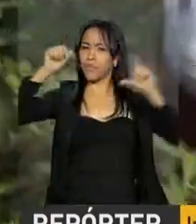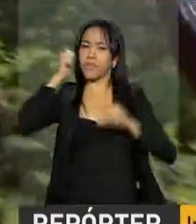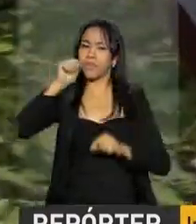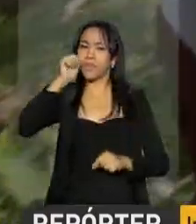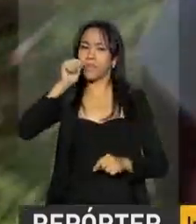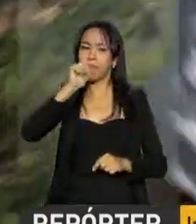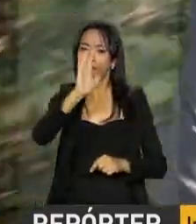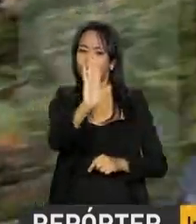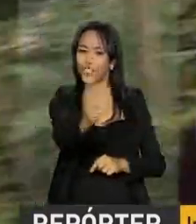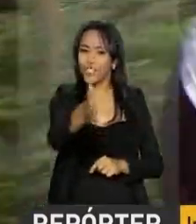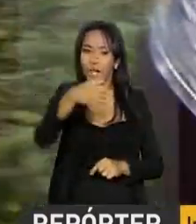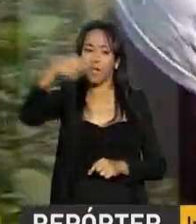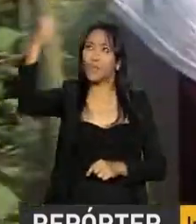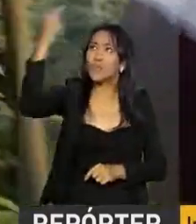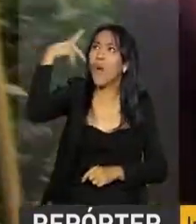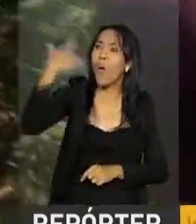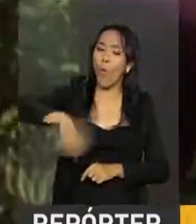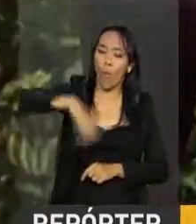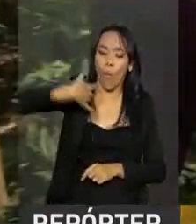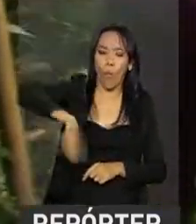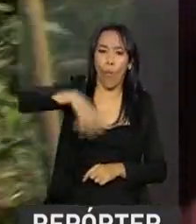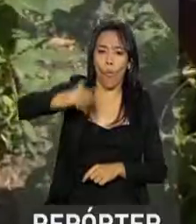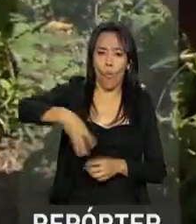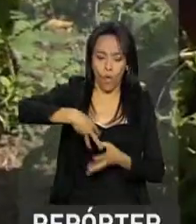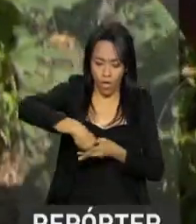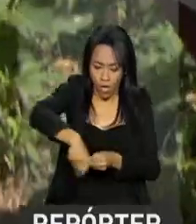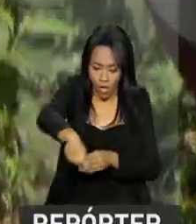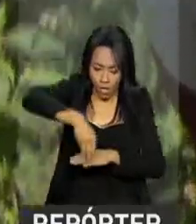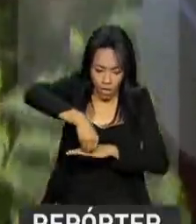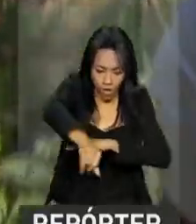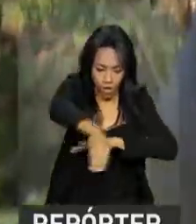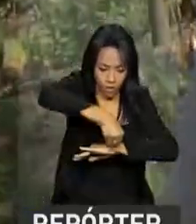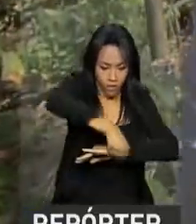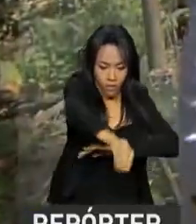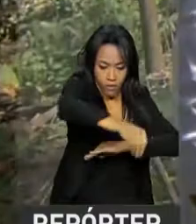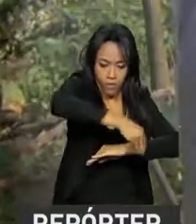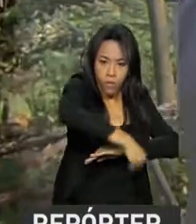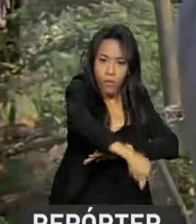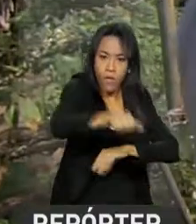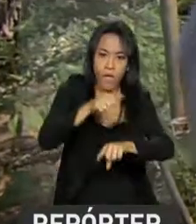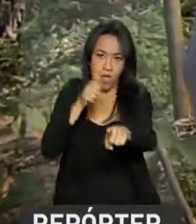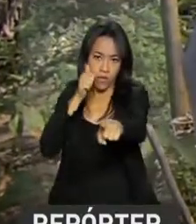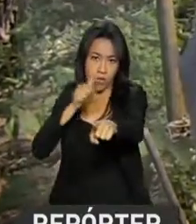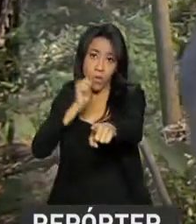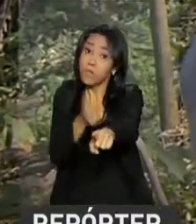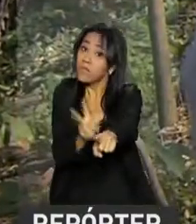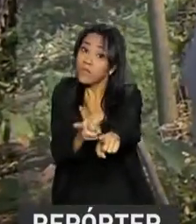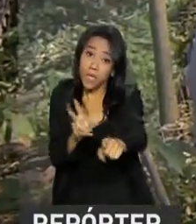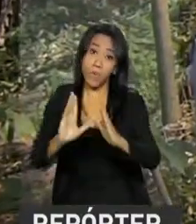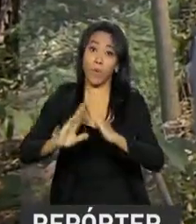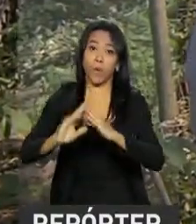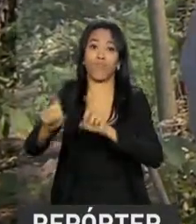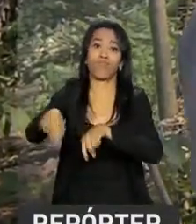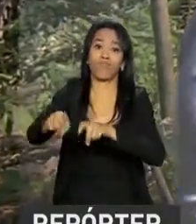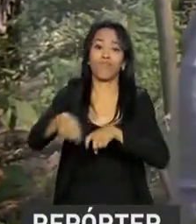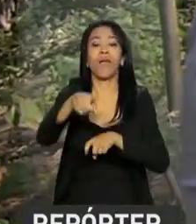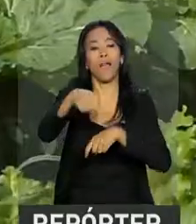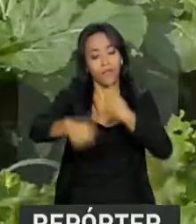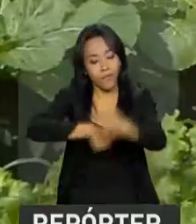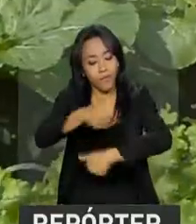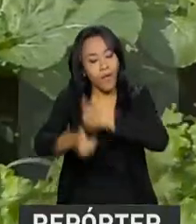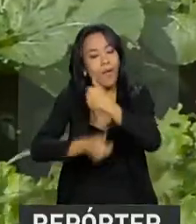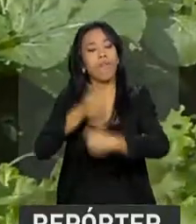já está embaixo do sol quente com as mãos na terra a pequena produtora que sempre morou na roça e vive da agricultura